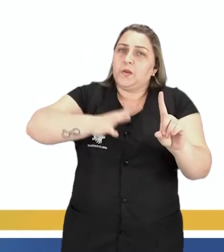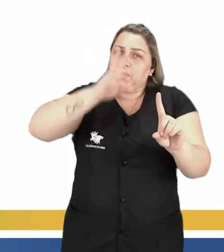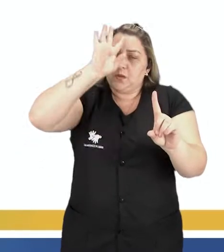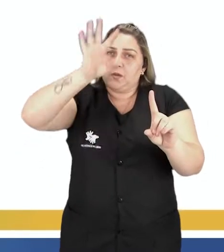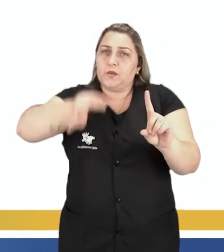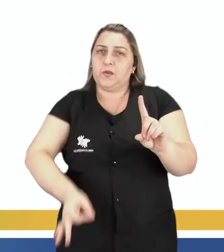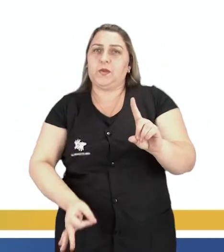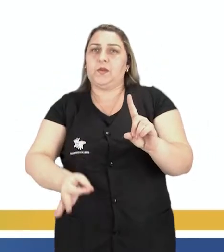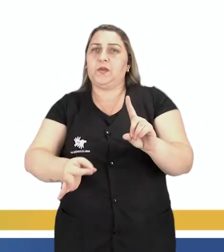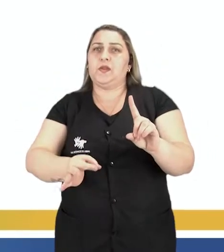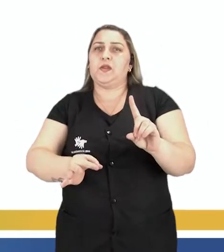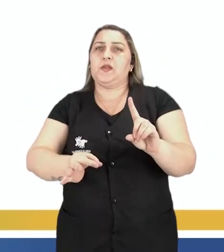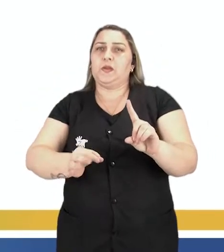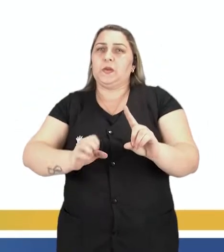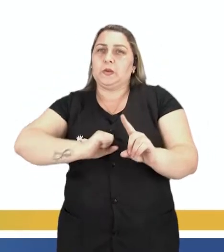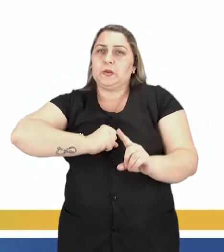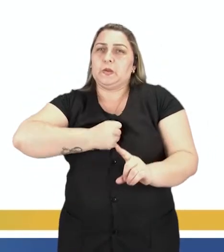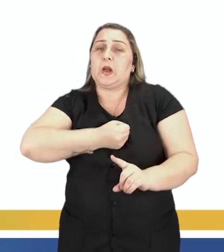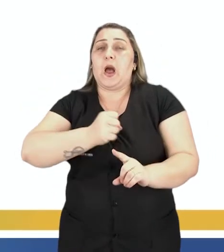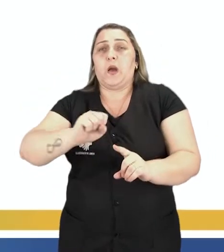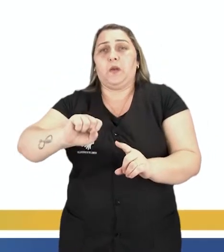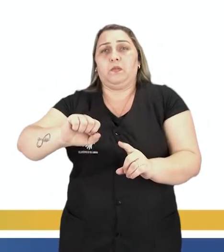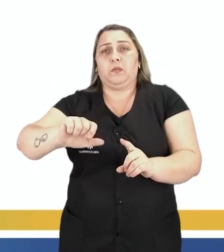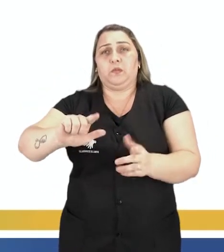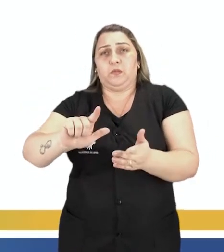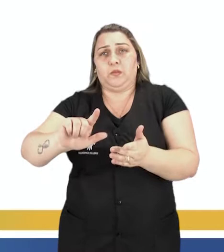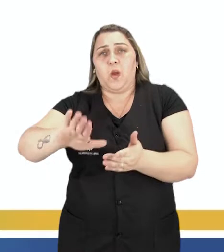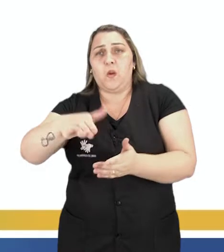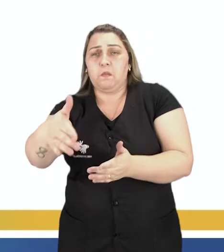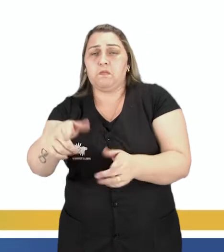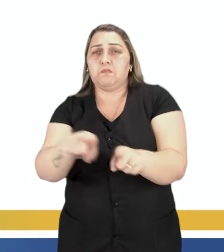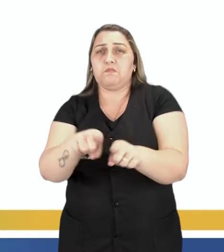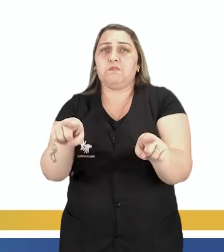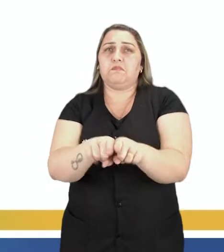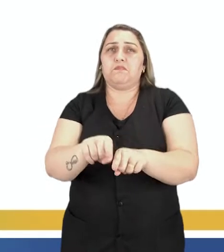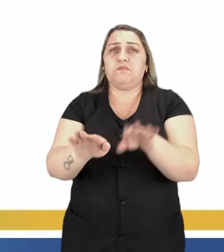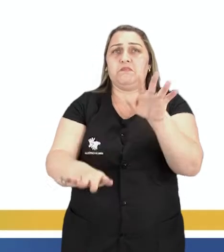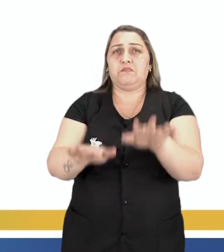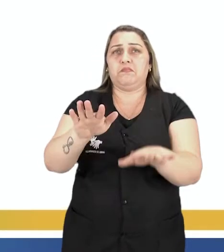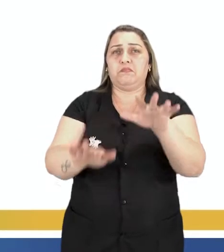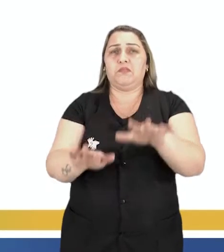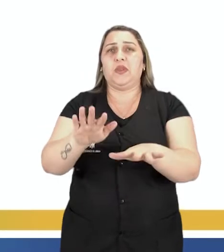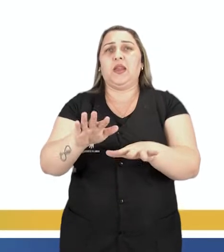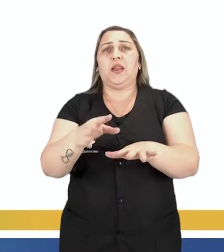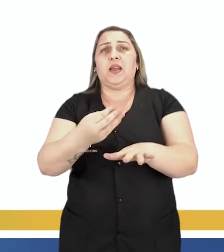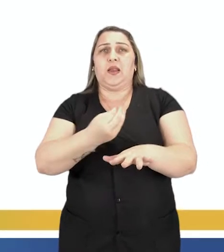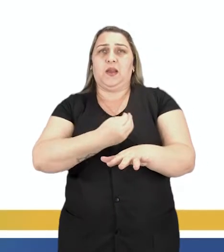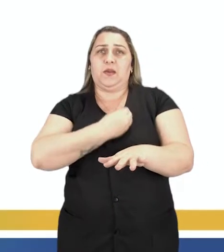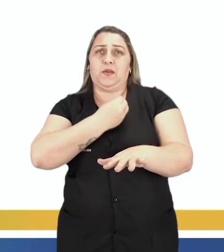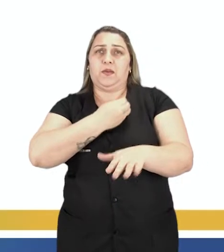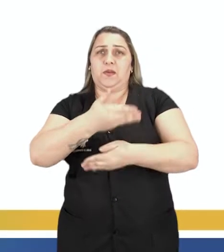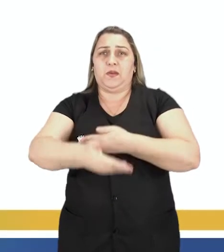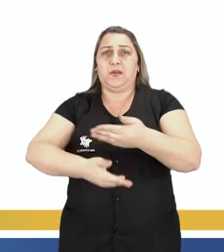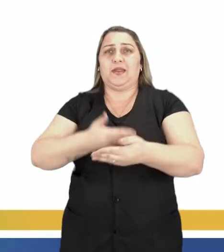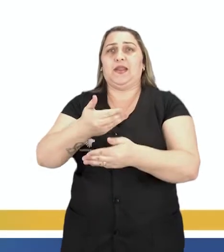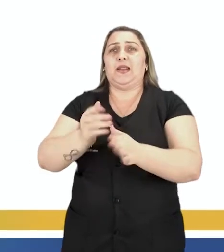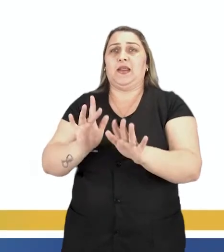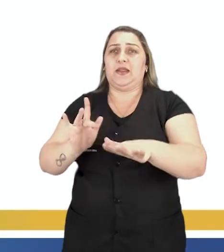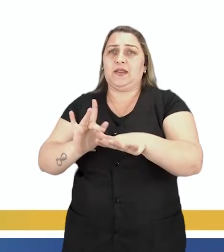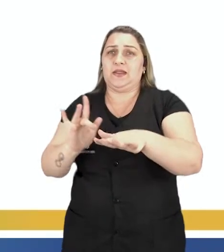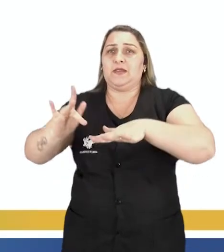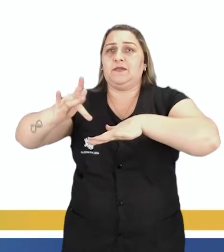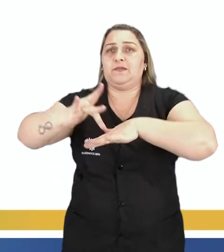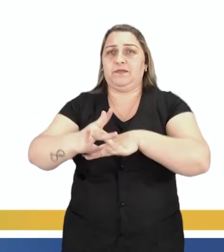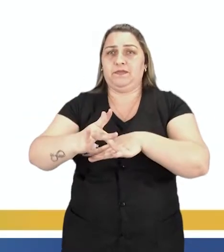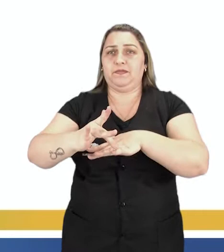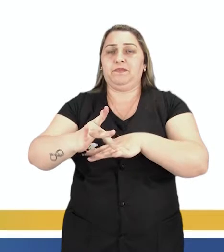decisões, provocar revolta, entre outros. E na maior parte das vezes, elas são partilhadas nas redes